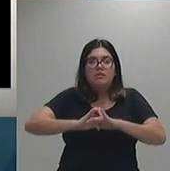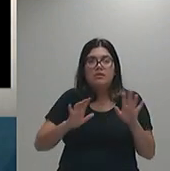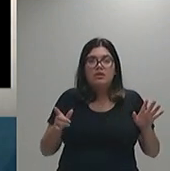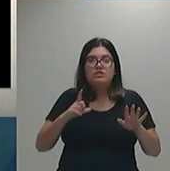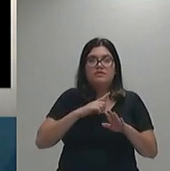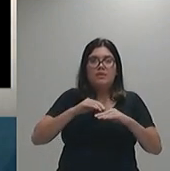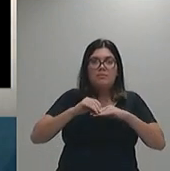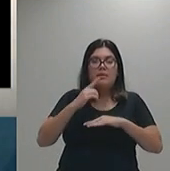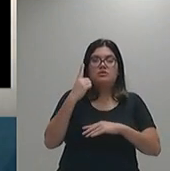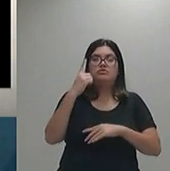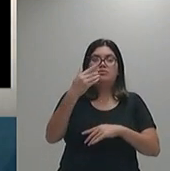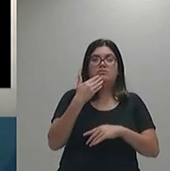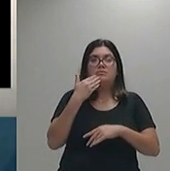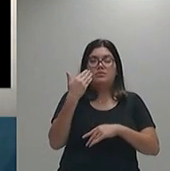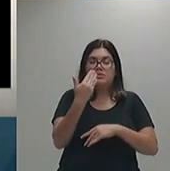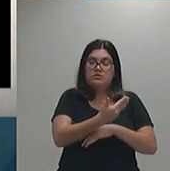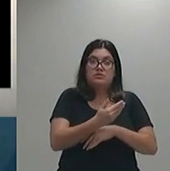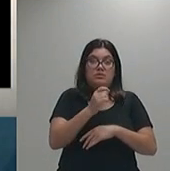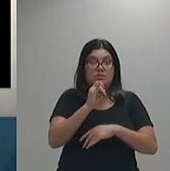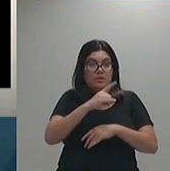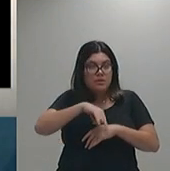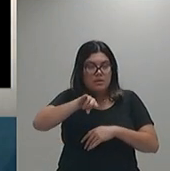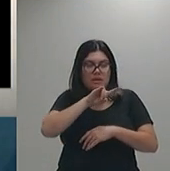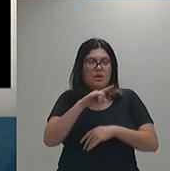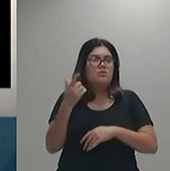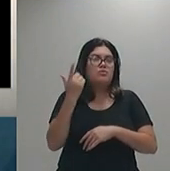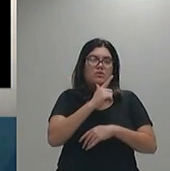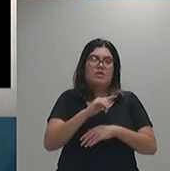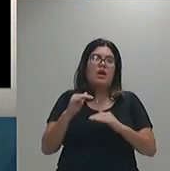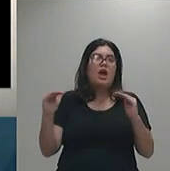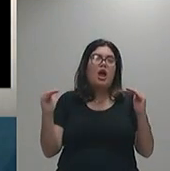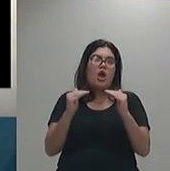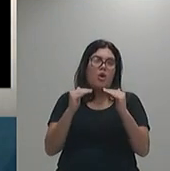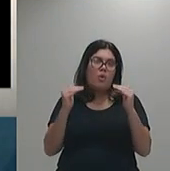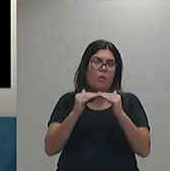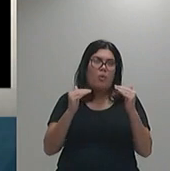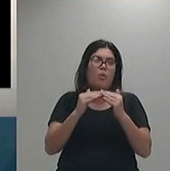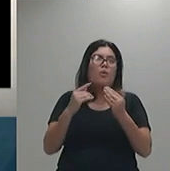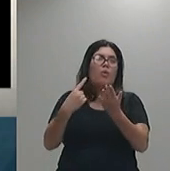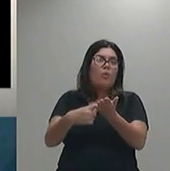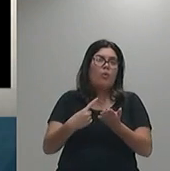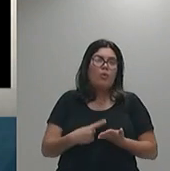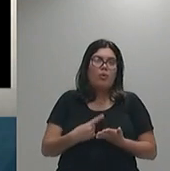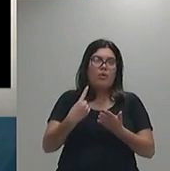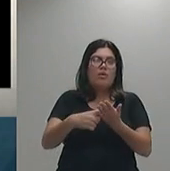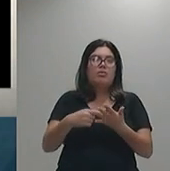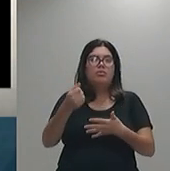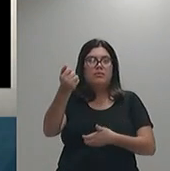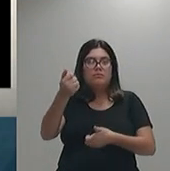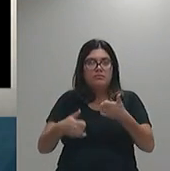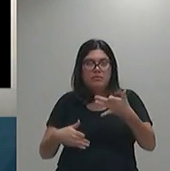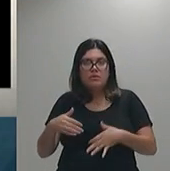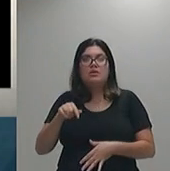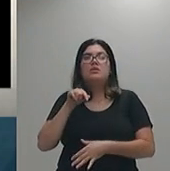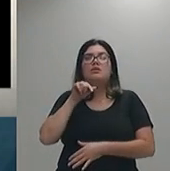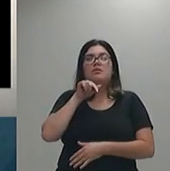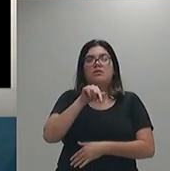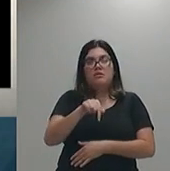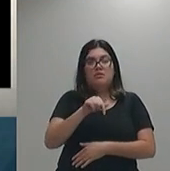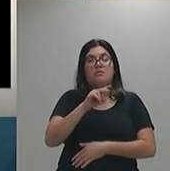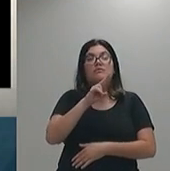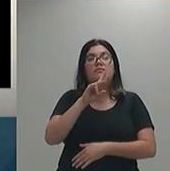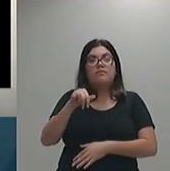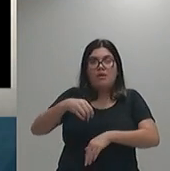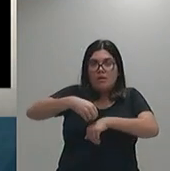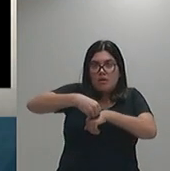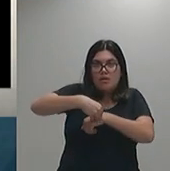requerente se eles não chegarem a um acordo quanto ao largura ser indicado este então será indicado